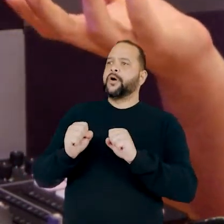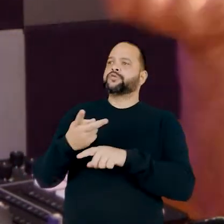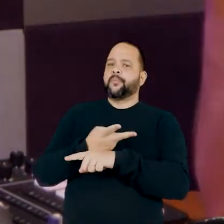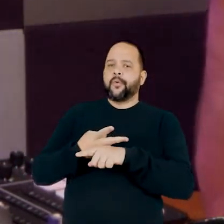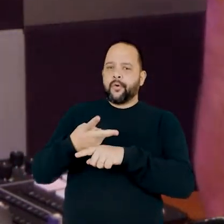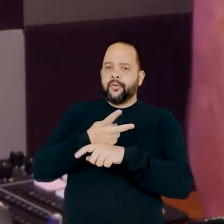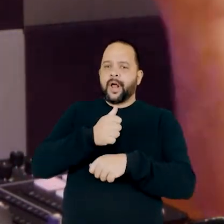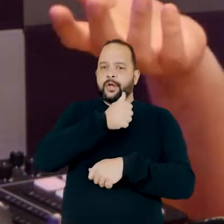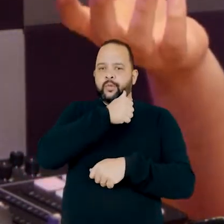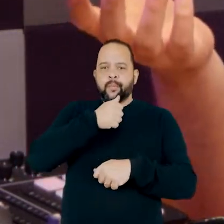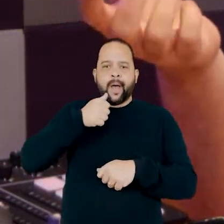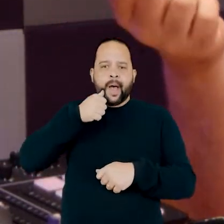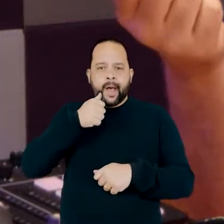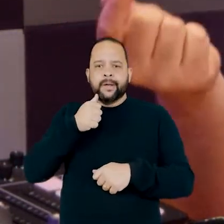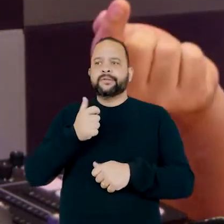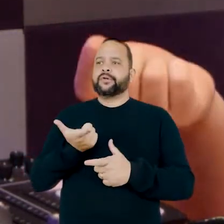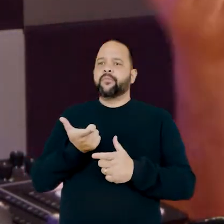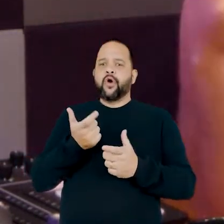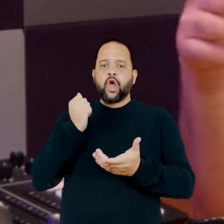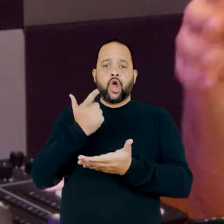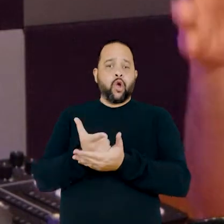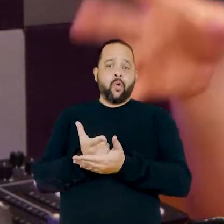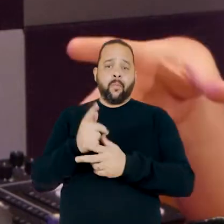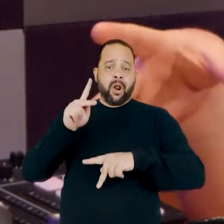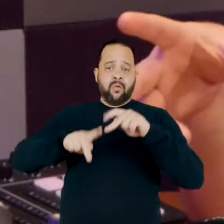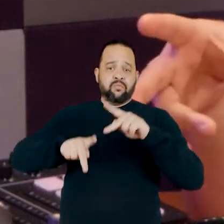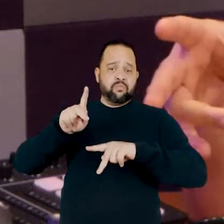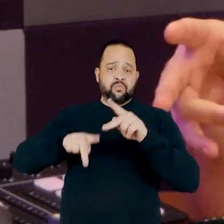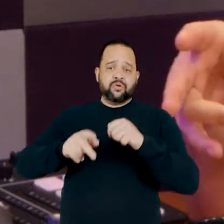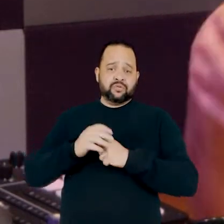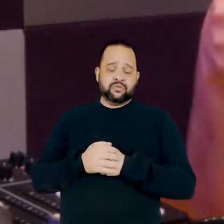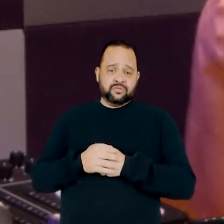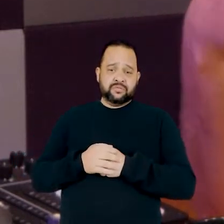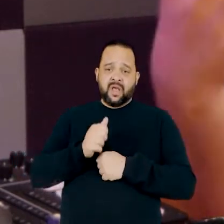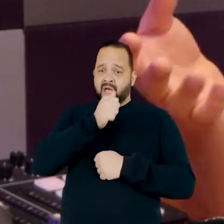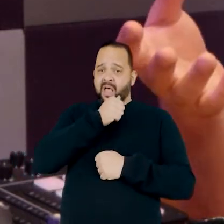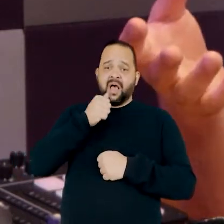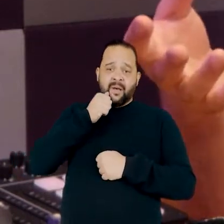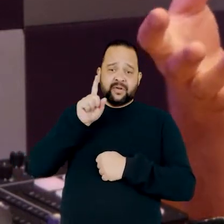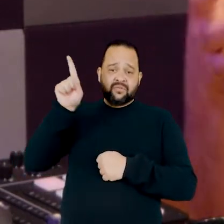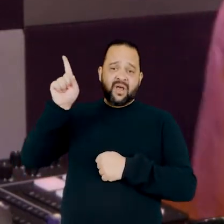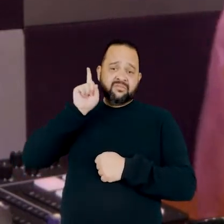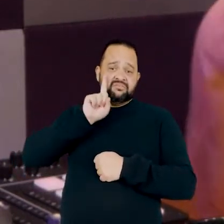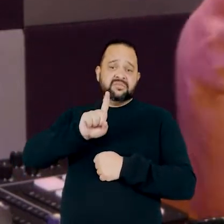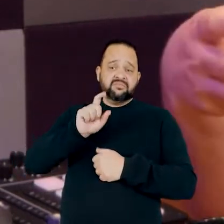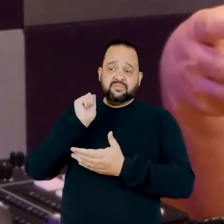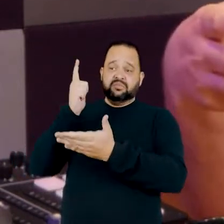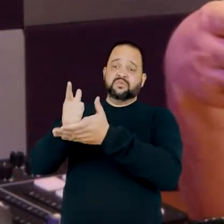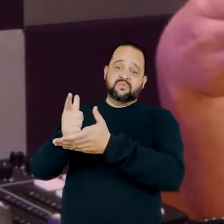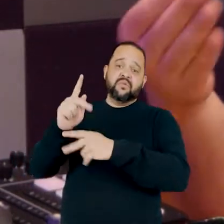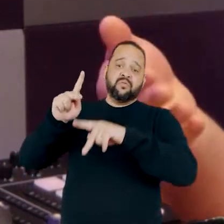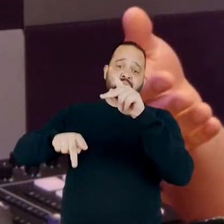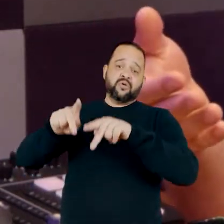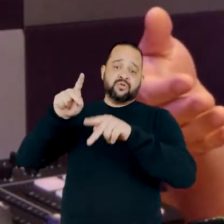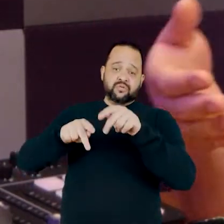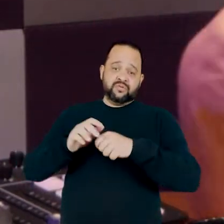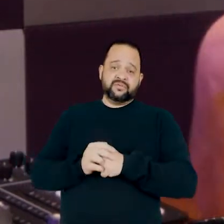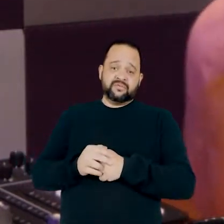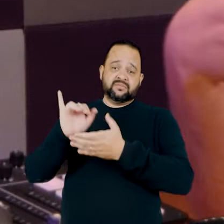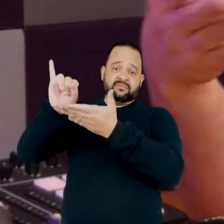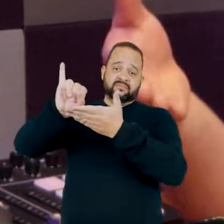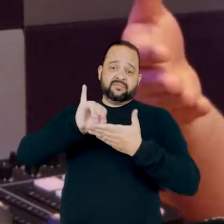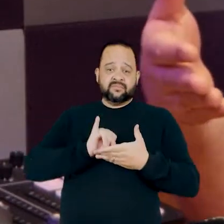americana e fazer a compra de um produto de vocês lá fora. Isso para vocês é um problema?